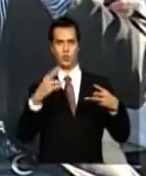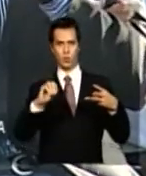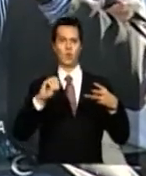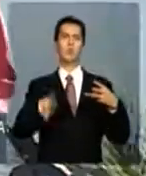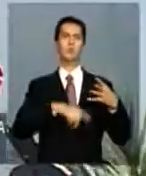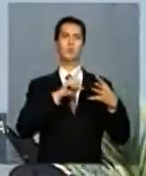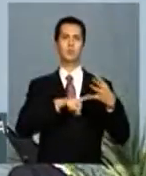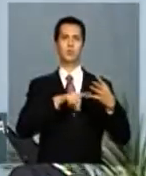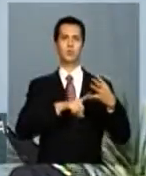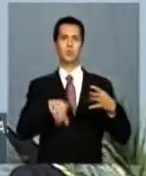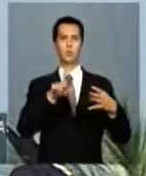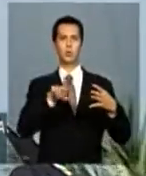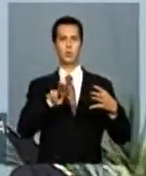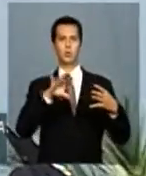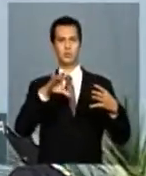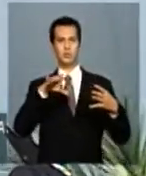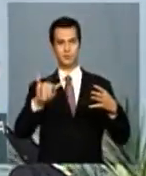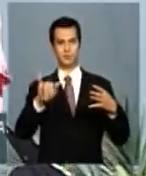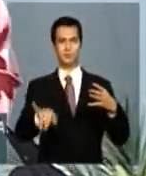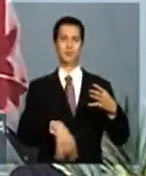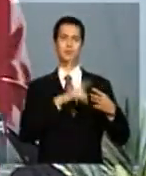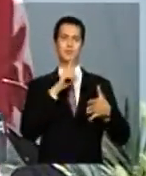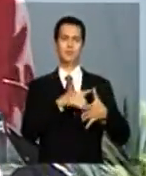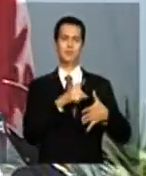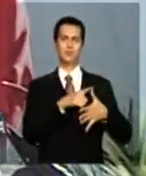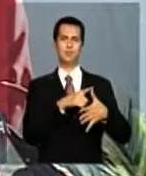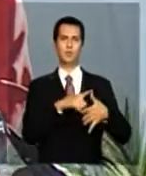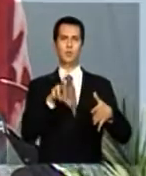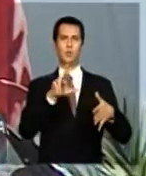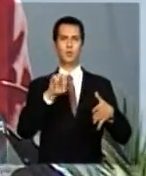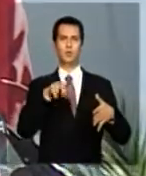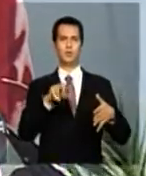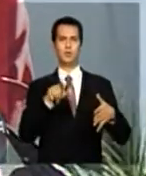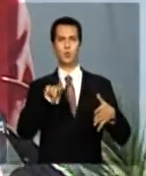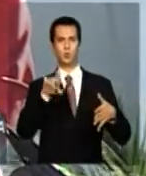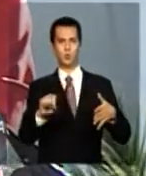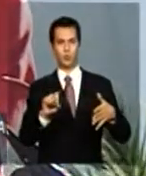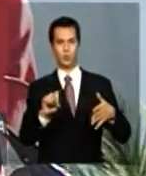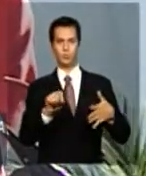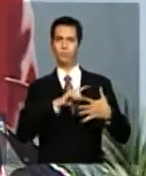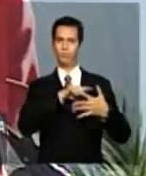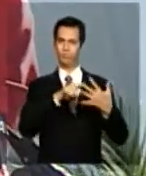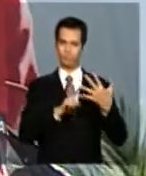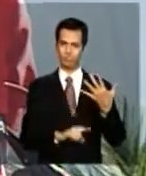minha querida Luci Soinac e o Ronaldo Benedetti.